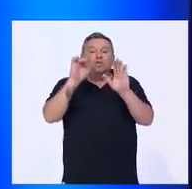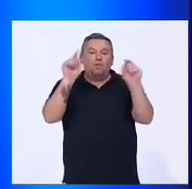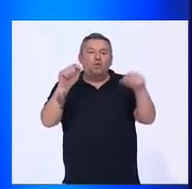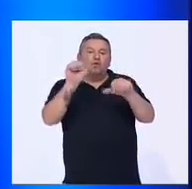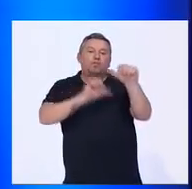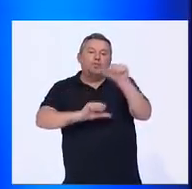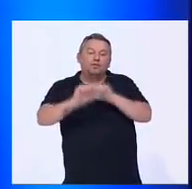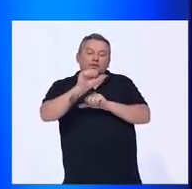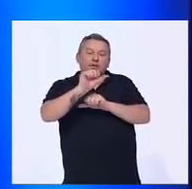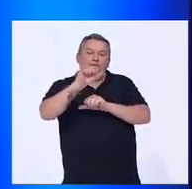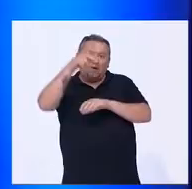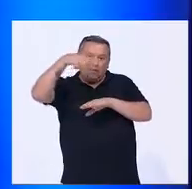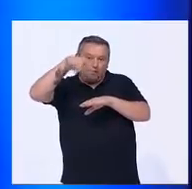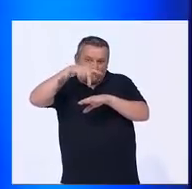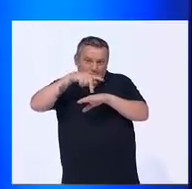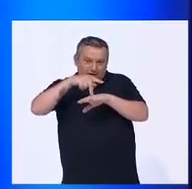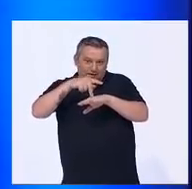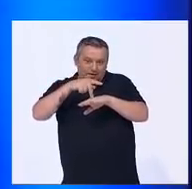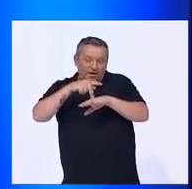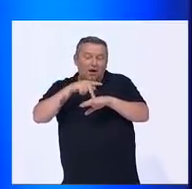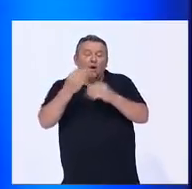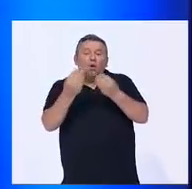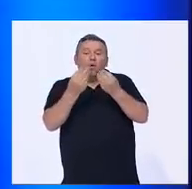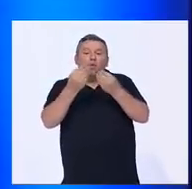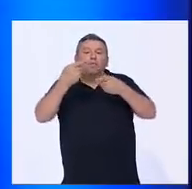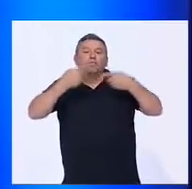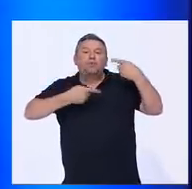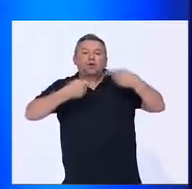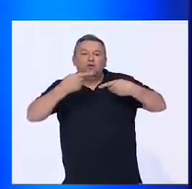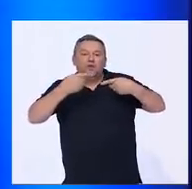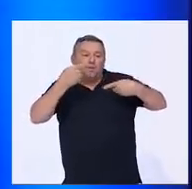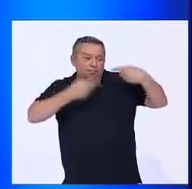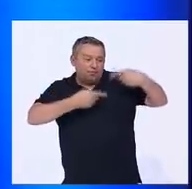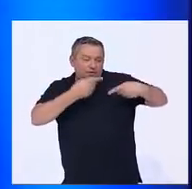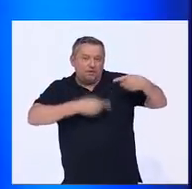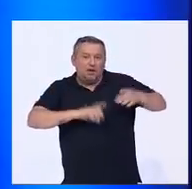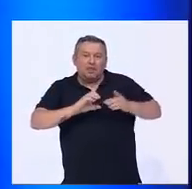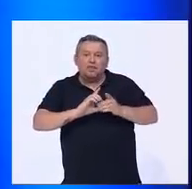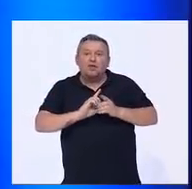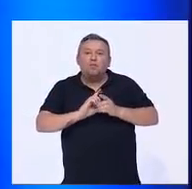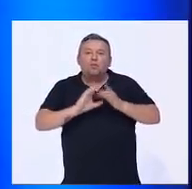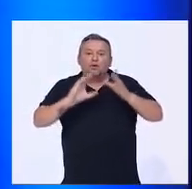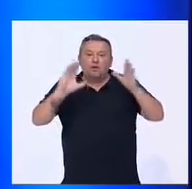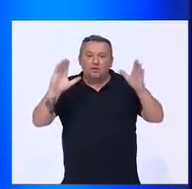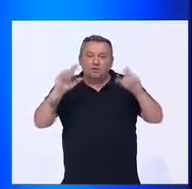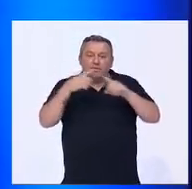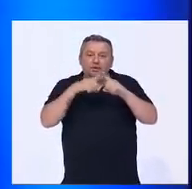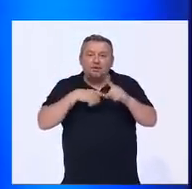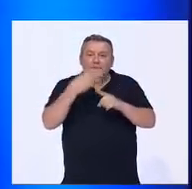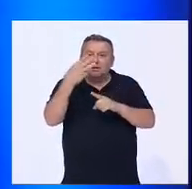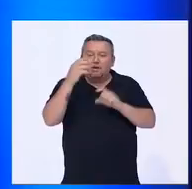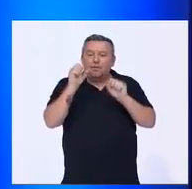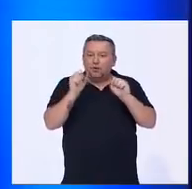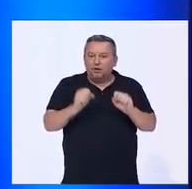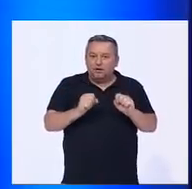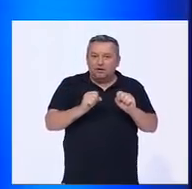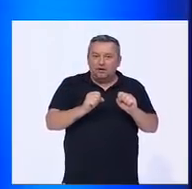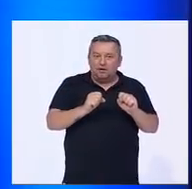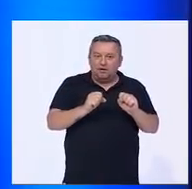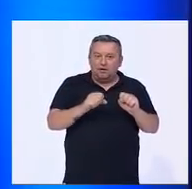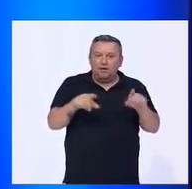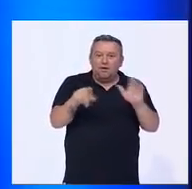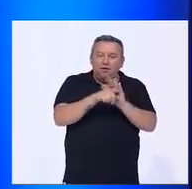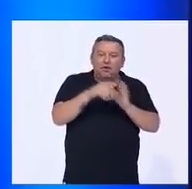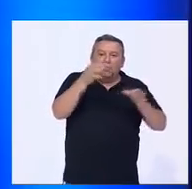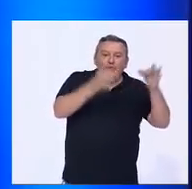mudar o país pela via política. E a via política é o que nós temos aí. A democracia é composta pelos três poderes, a equivalência dos poderes, o